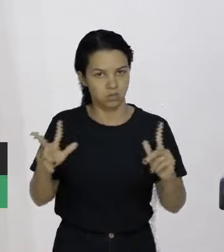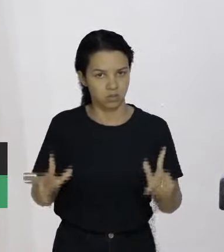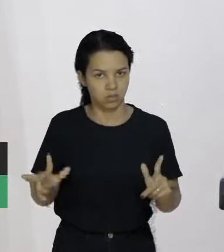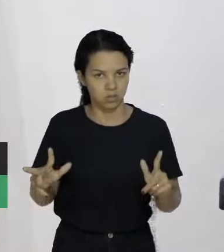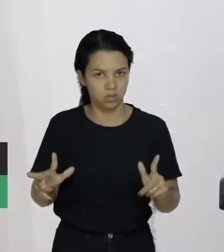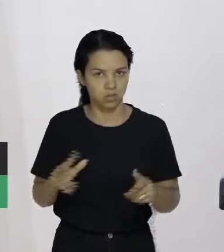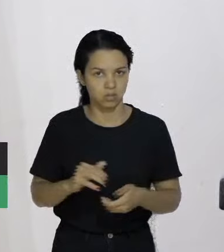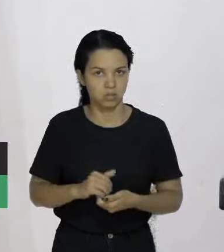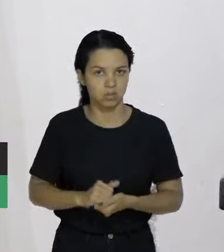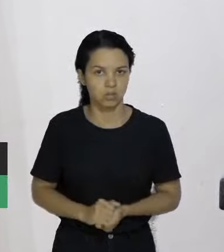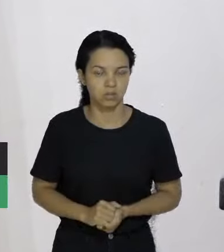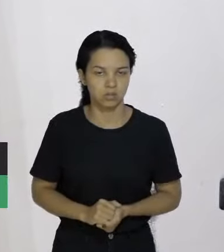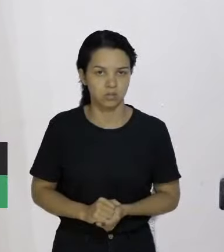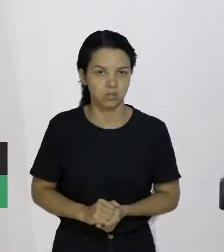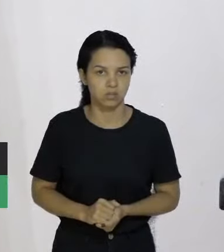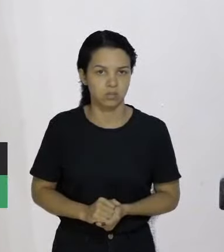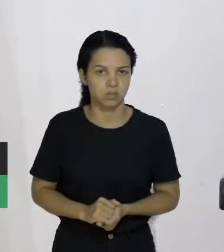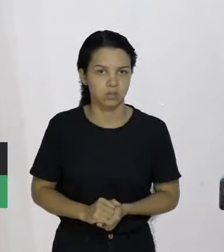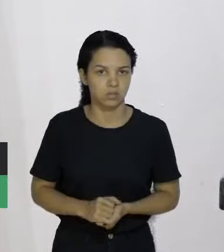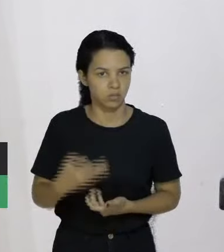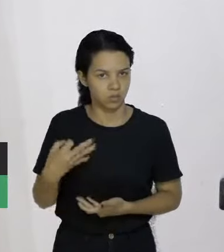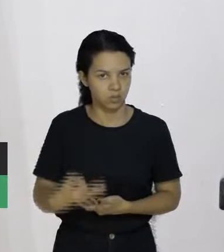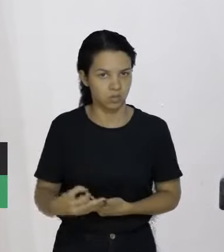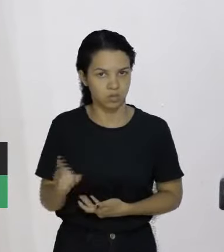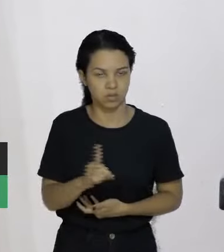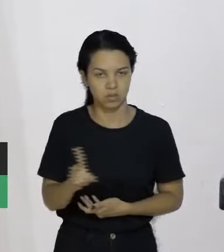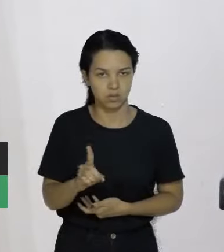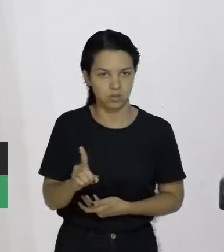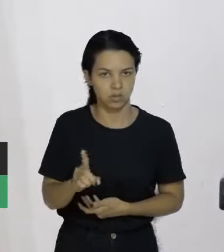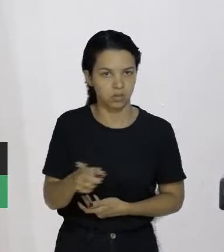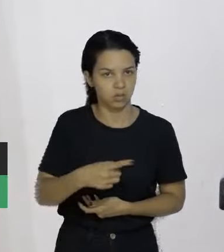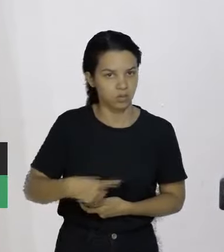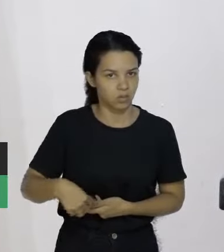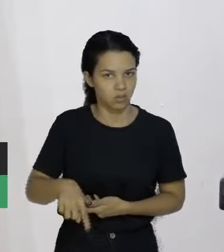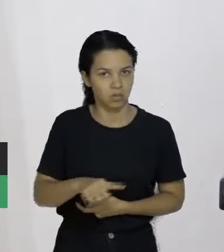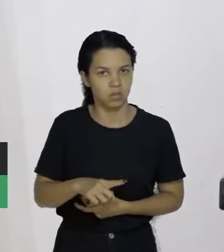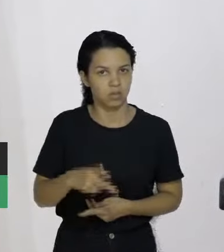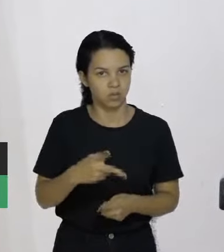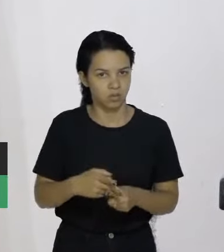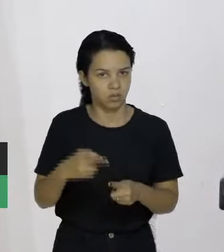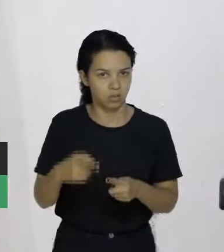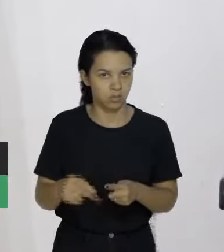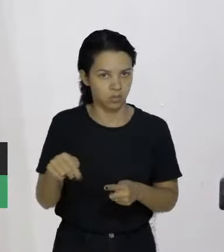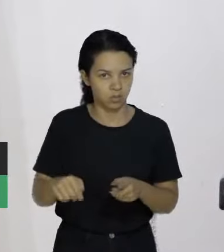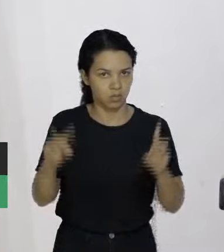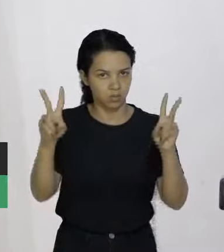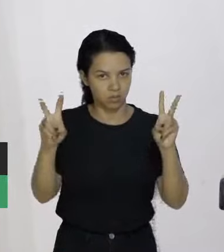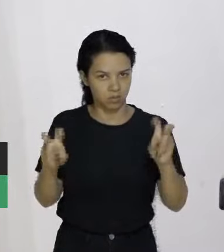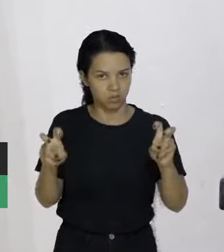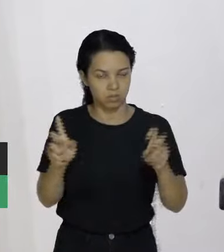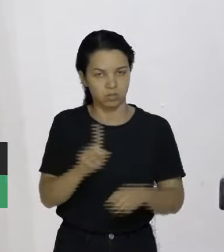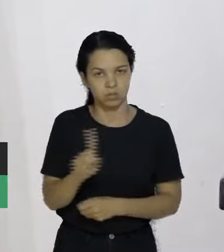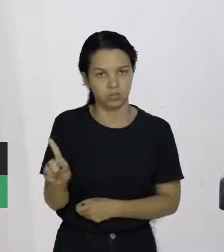Não é dessa forma que nós vamos vencer esse assunto